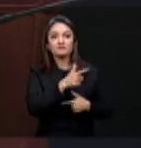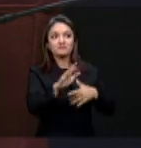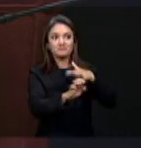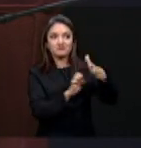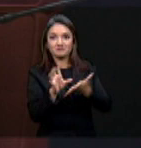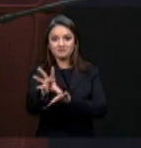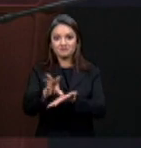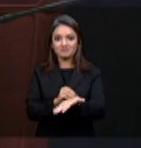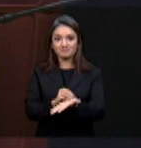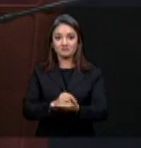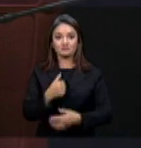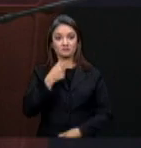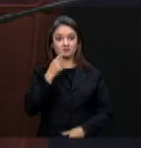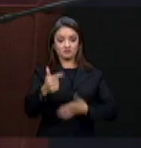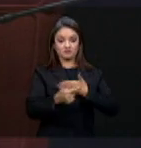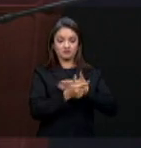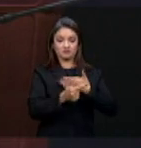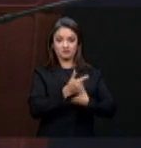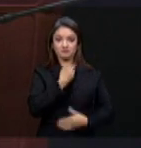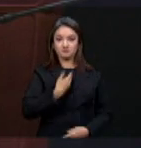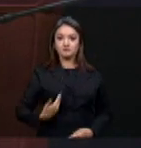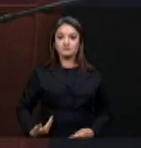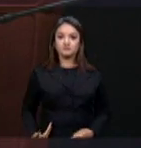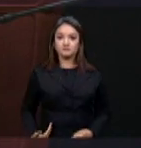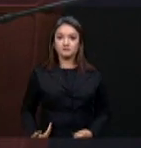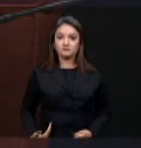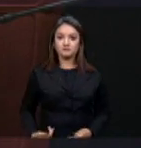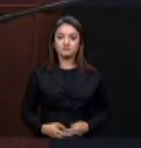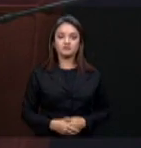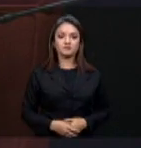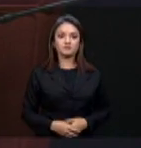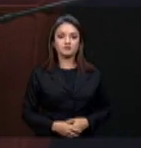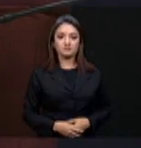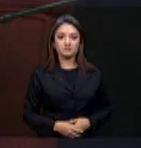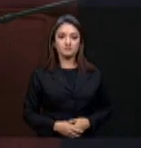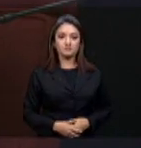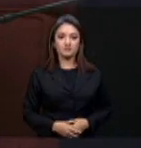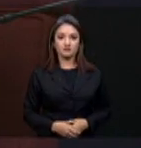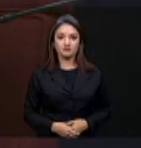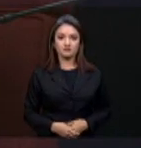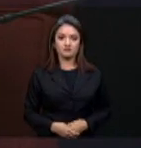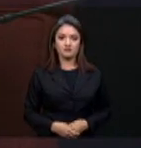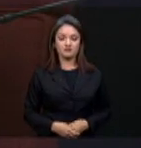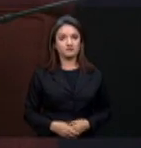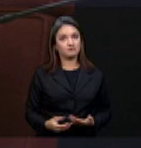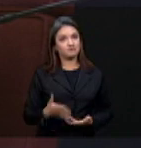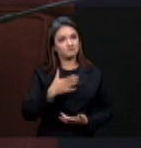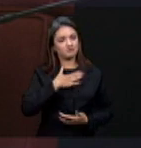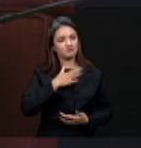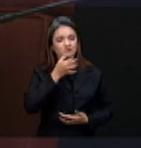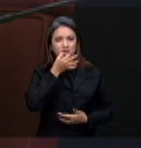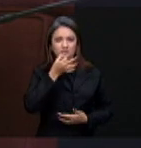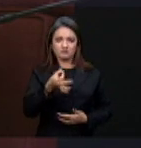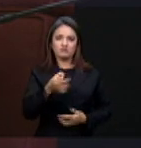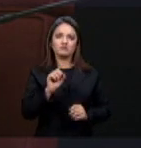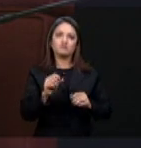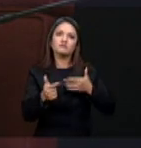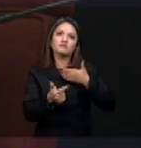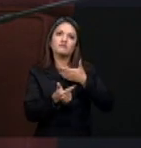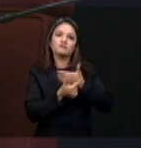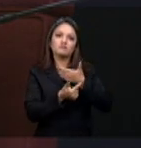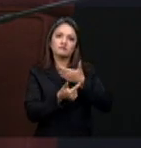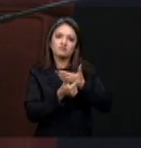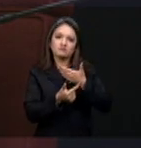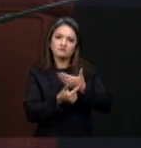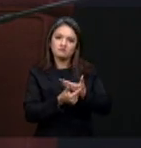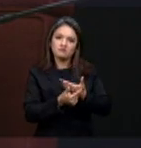intensa eu queria falar um pouco da função do Estado das políticas públicas na na minha opinião a função básica do